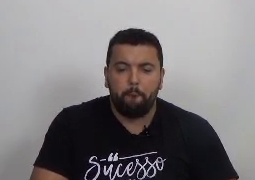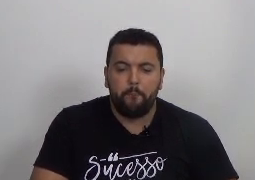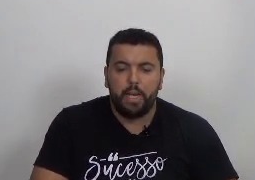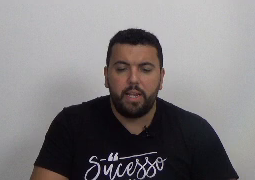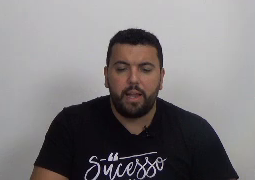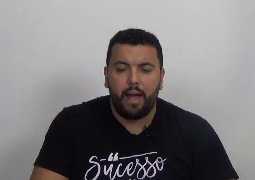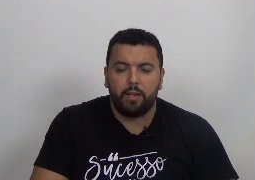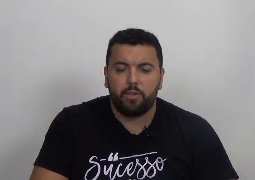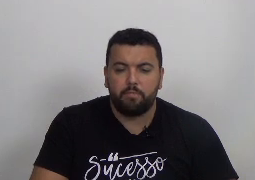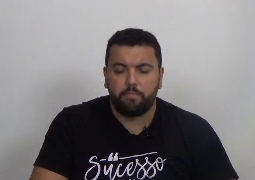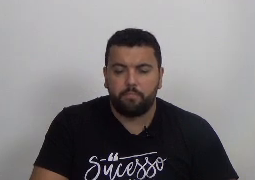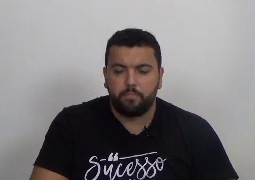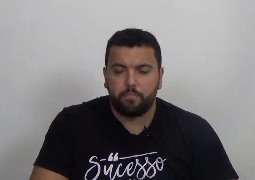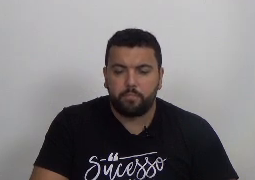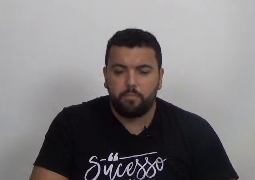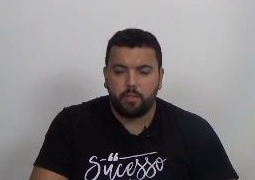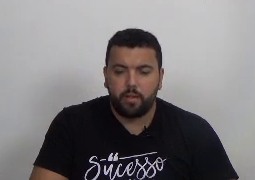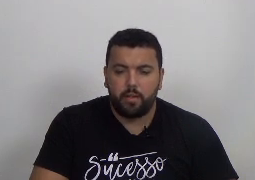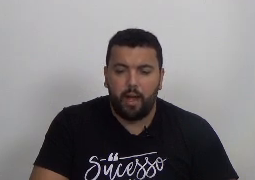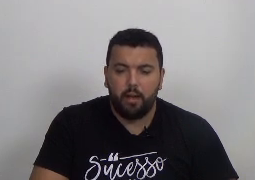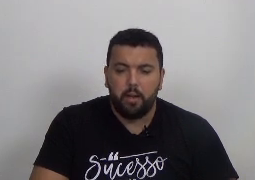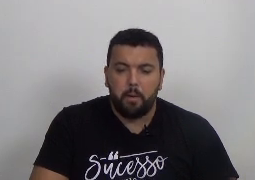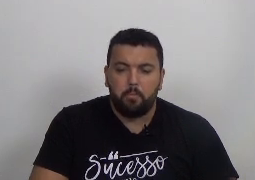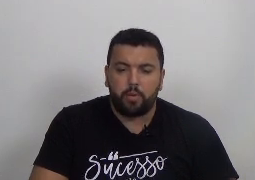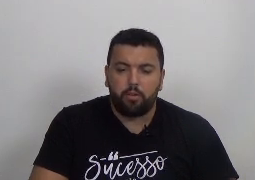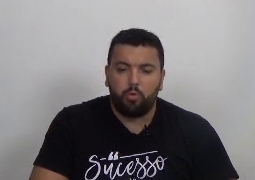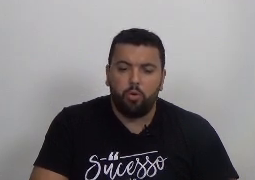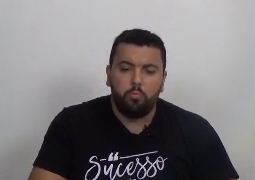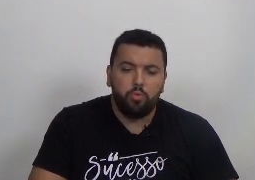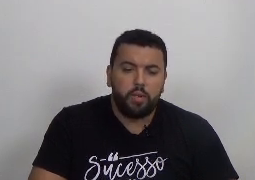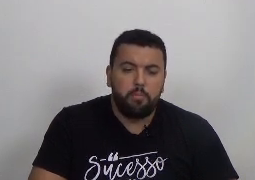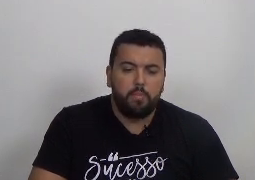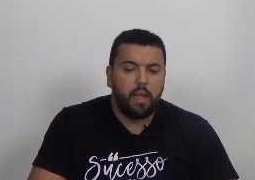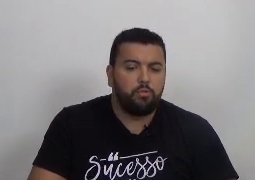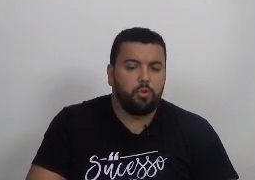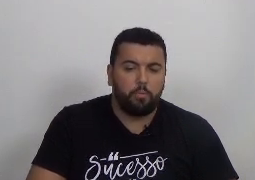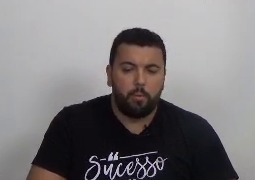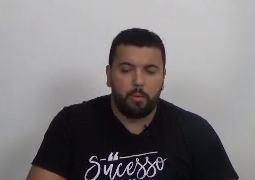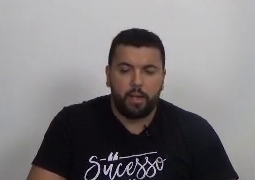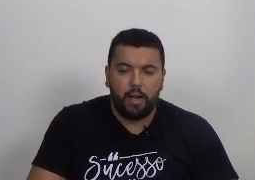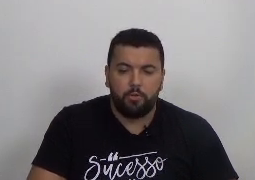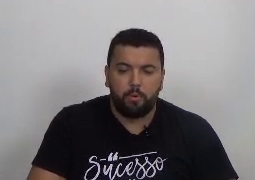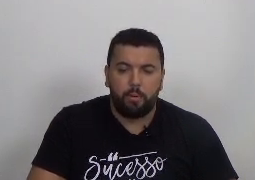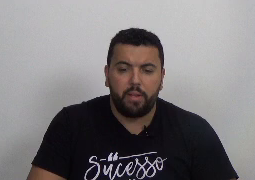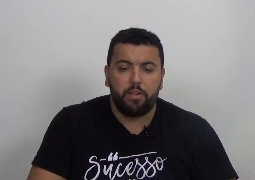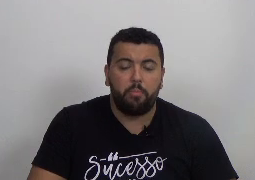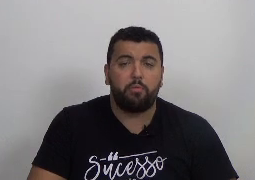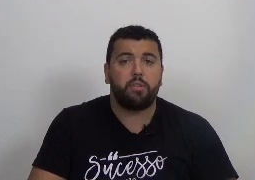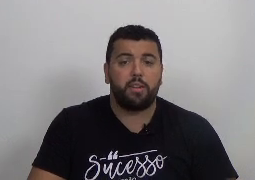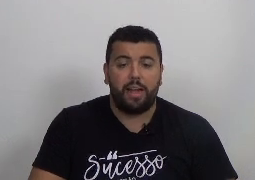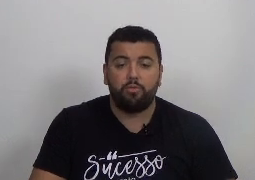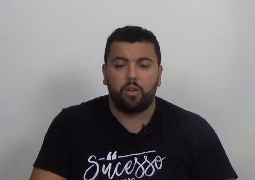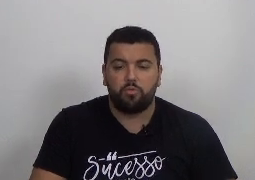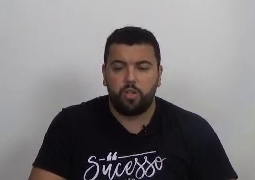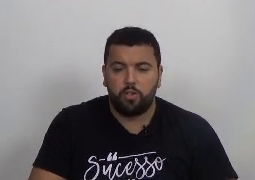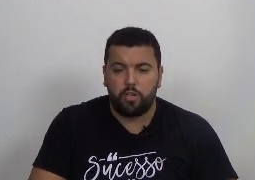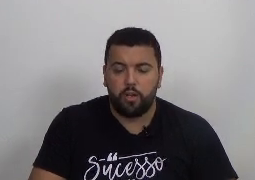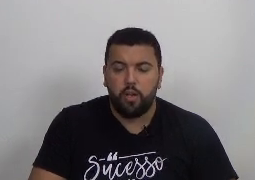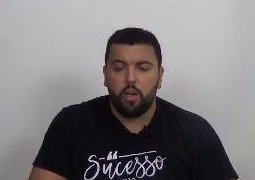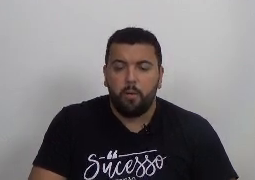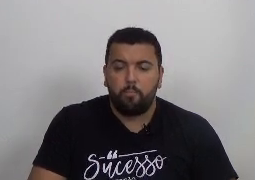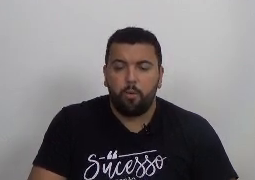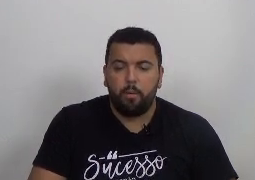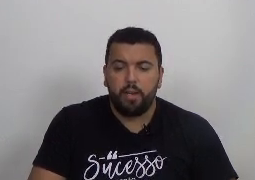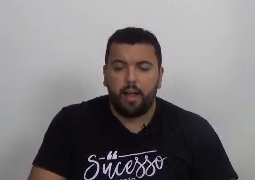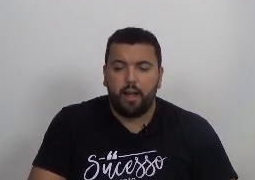é probabilidade tá porque todo mundo tem medo de probabilidade probabilidade de uma coisa que está no